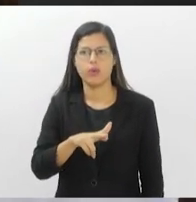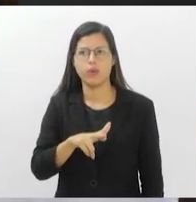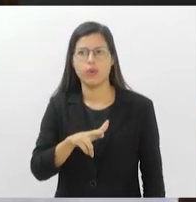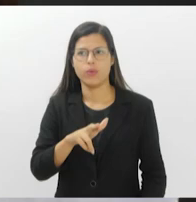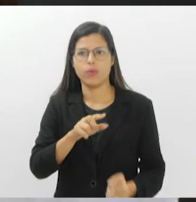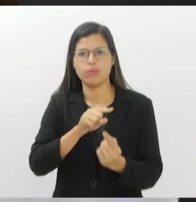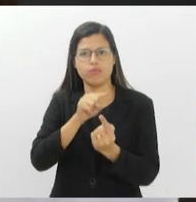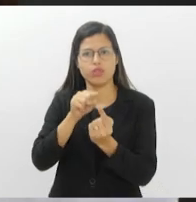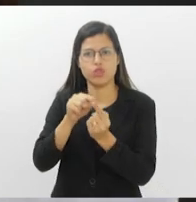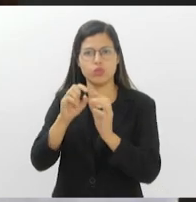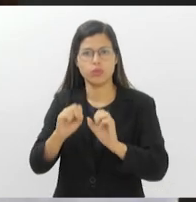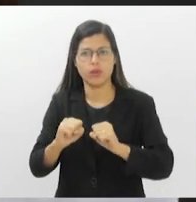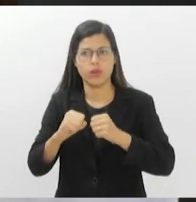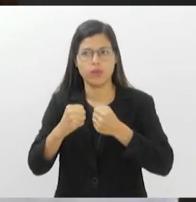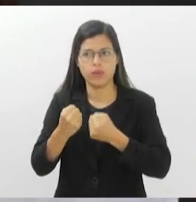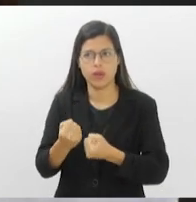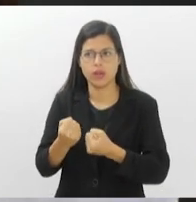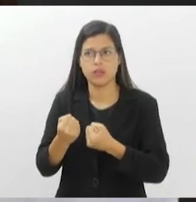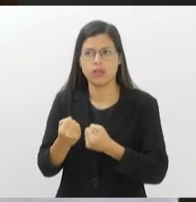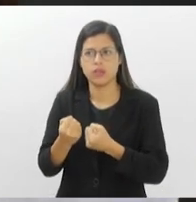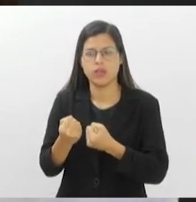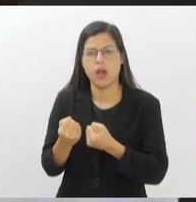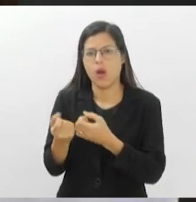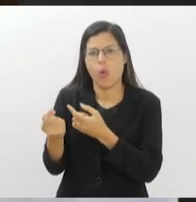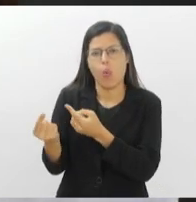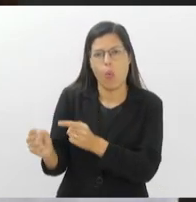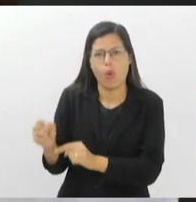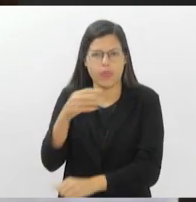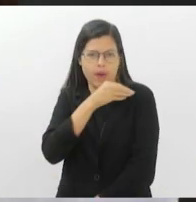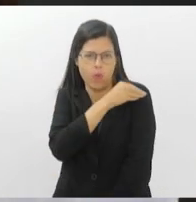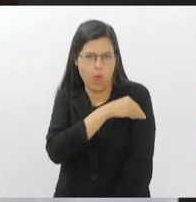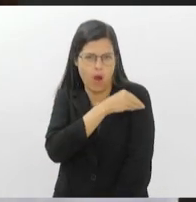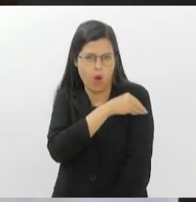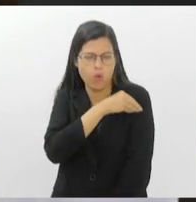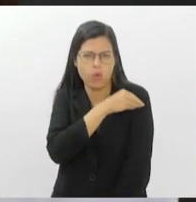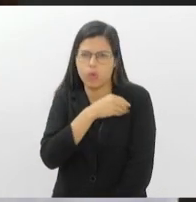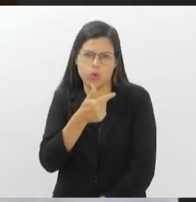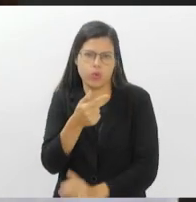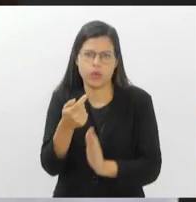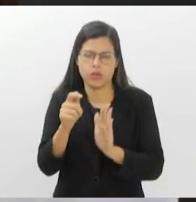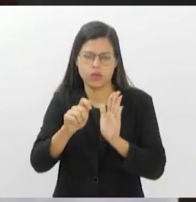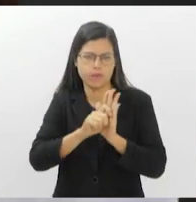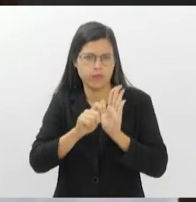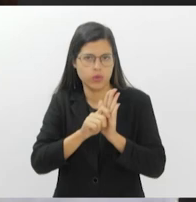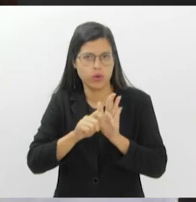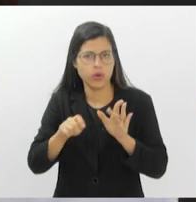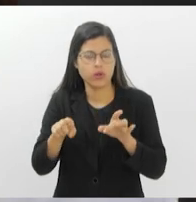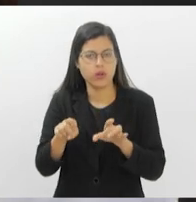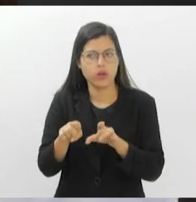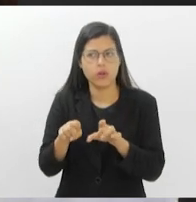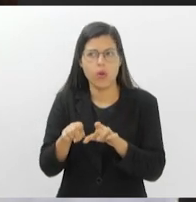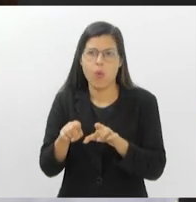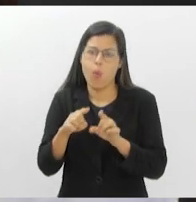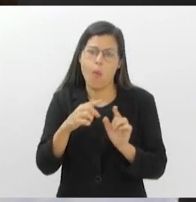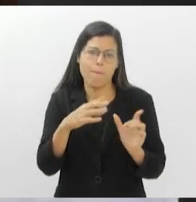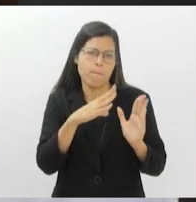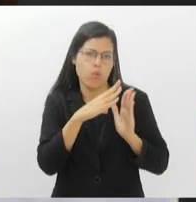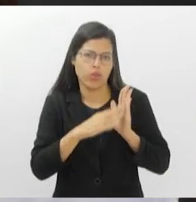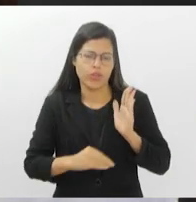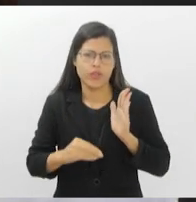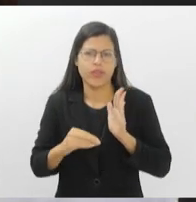do enfrentamento ao uso abusivo de álcool e outras drogas, retomar o modelo segregador, o modelo